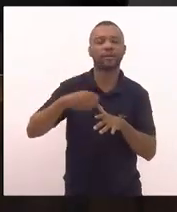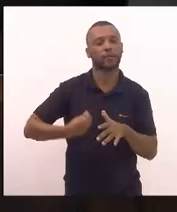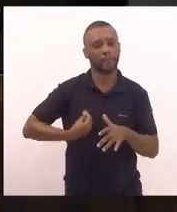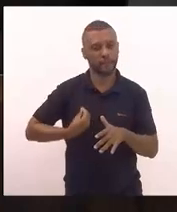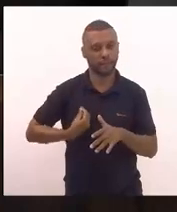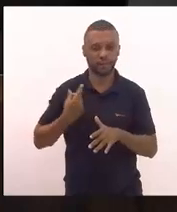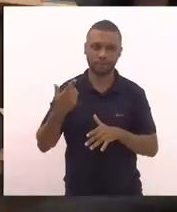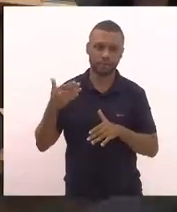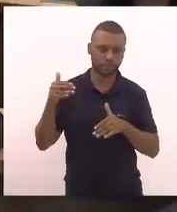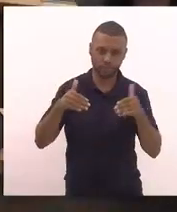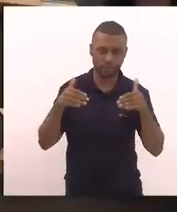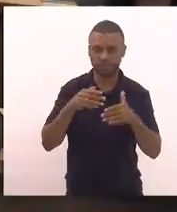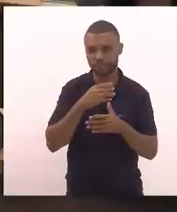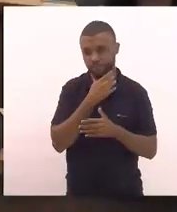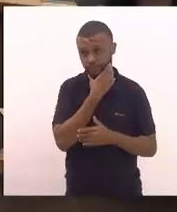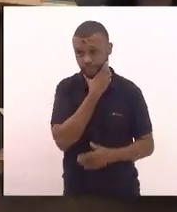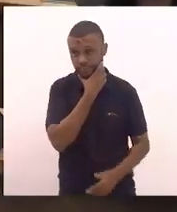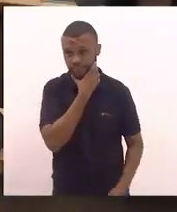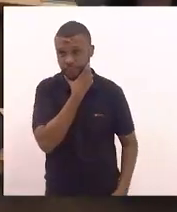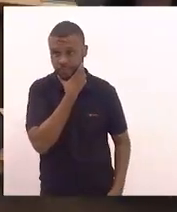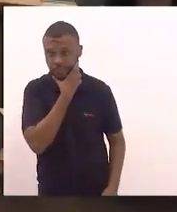presentes.